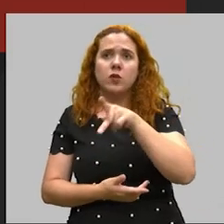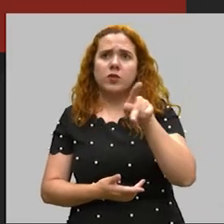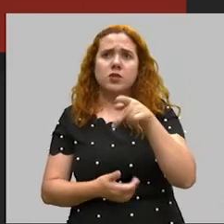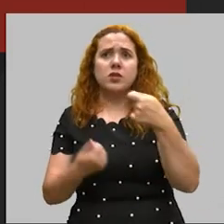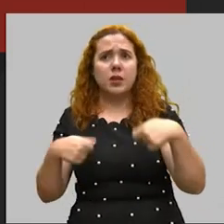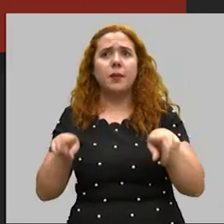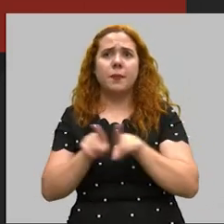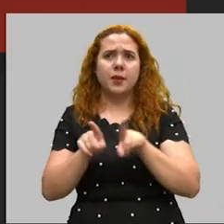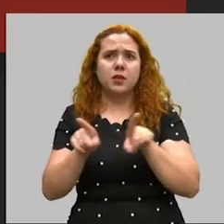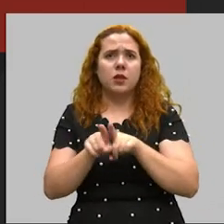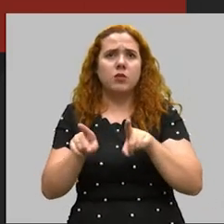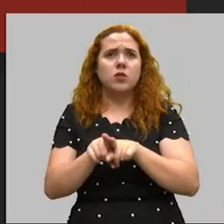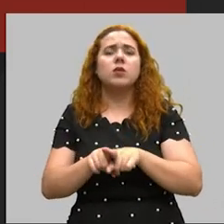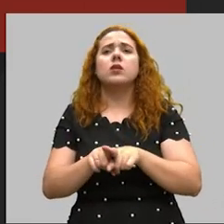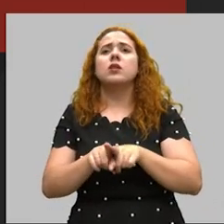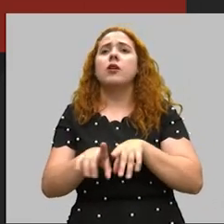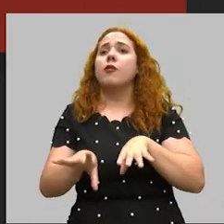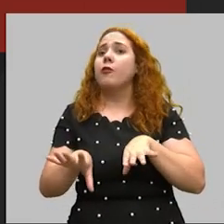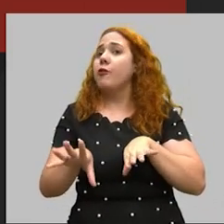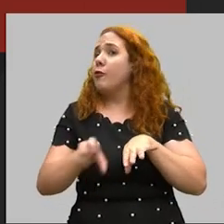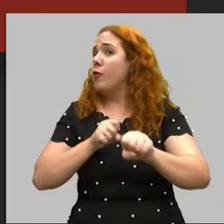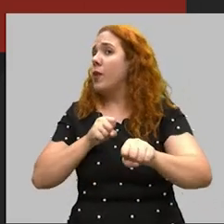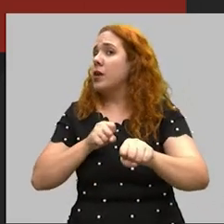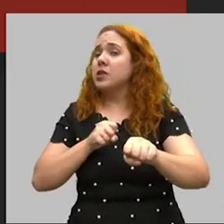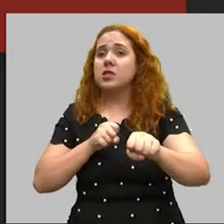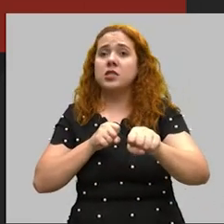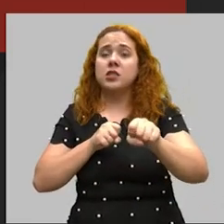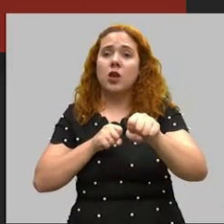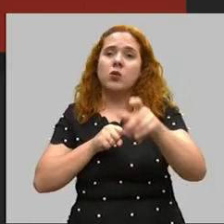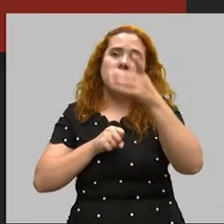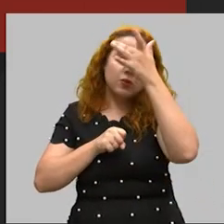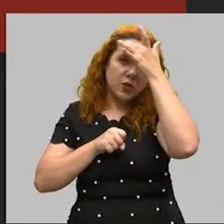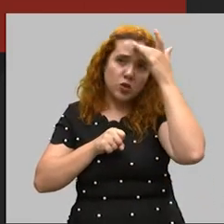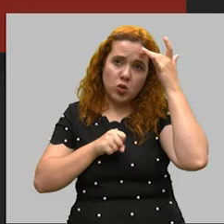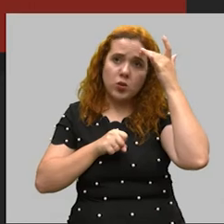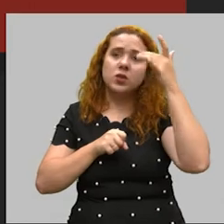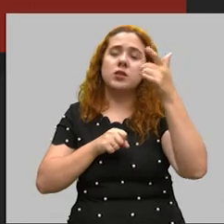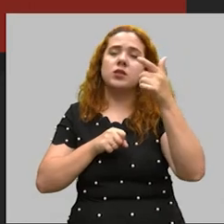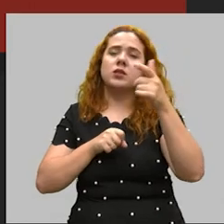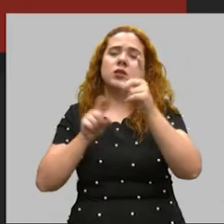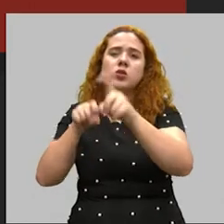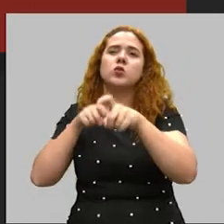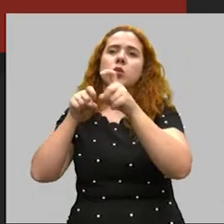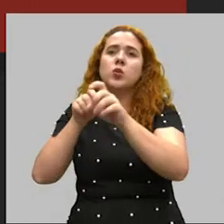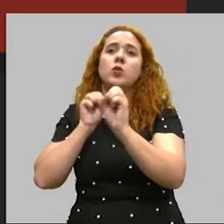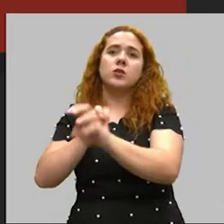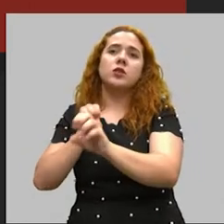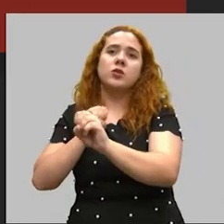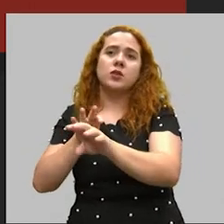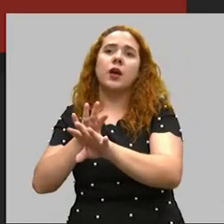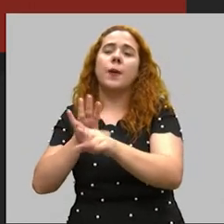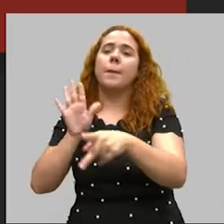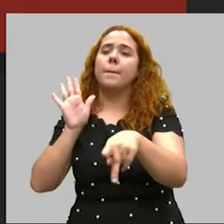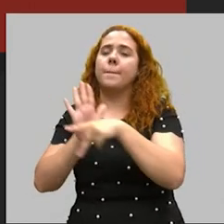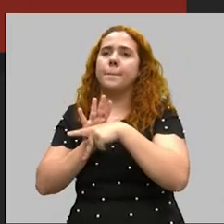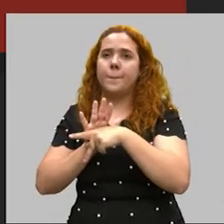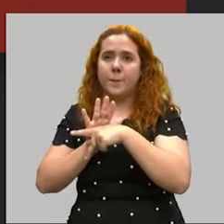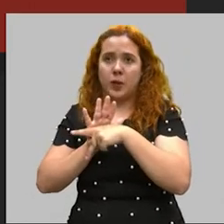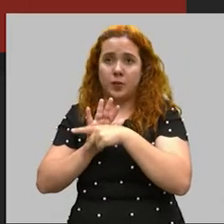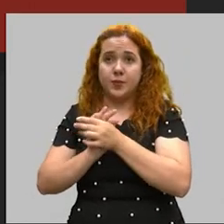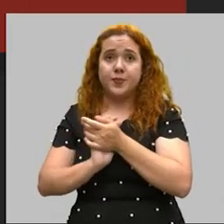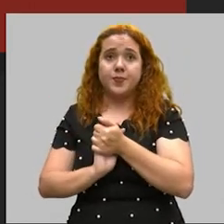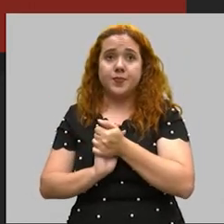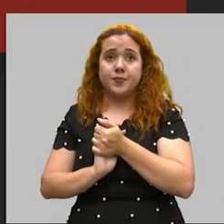verdade a licenciatura Educação do campo então ele é um profissional é um docente eh que atua nas